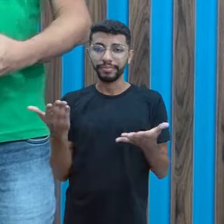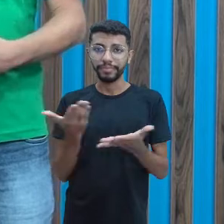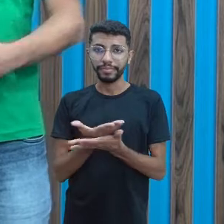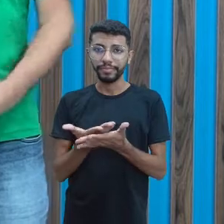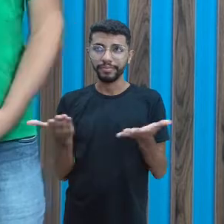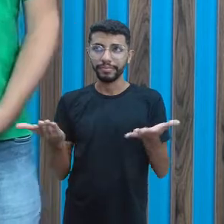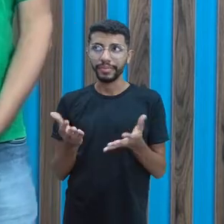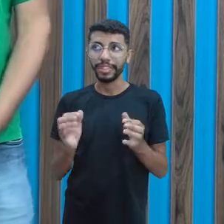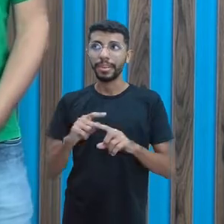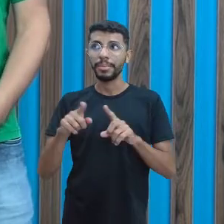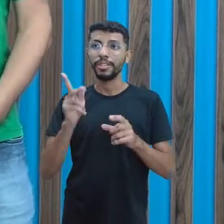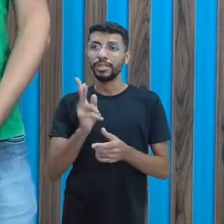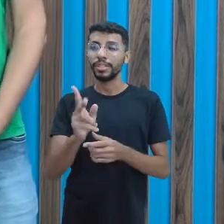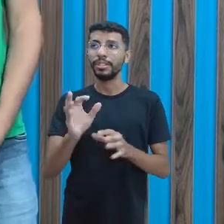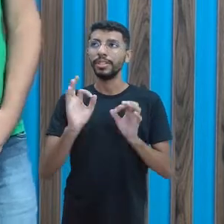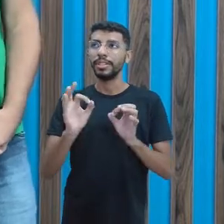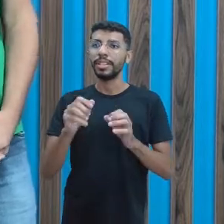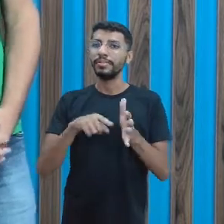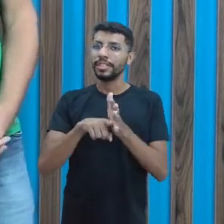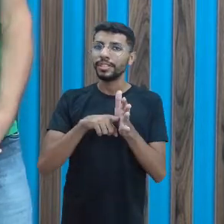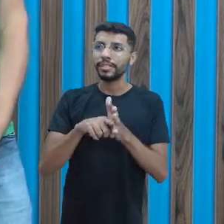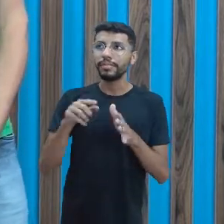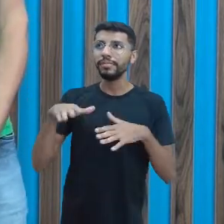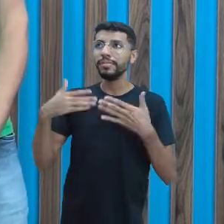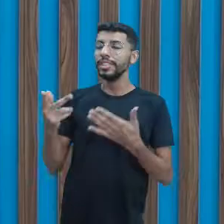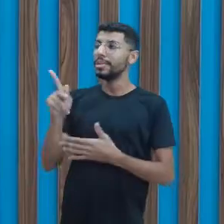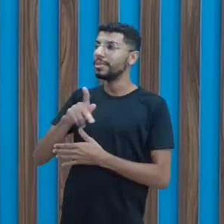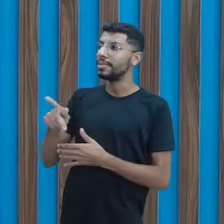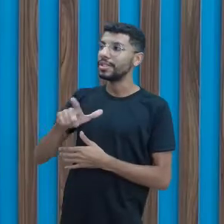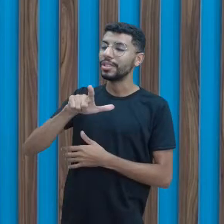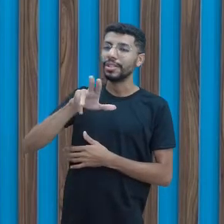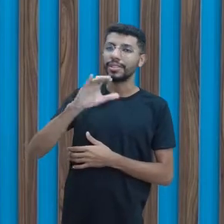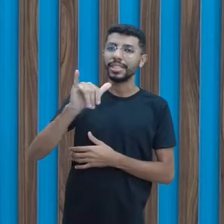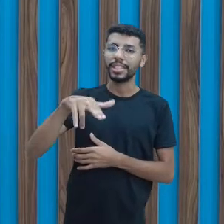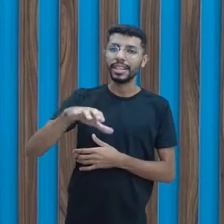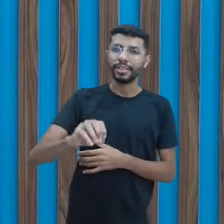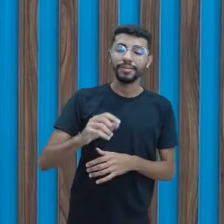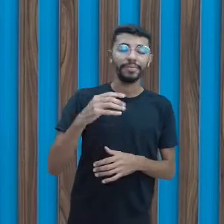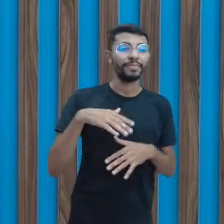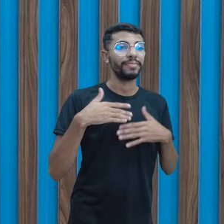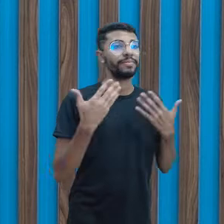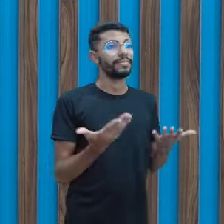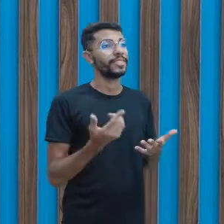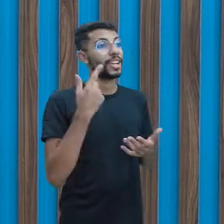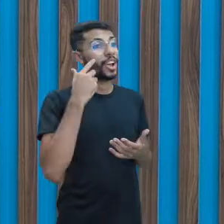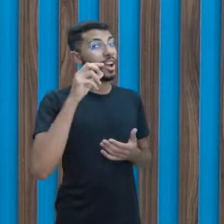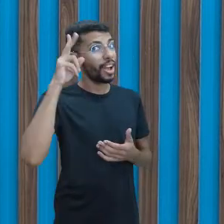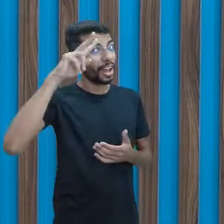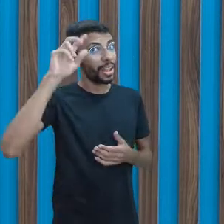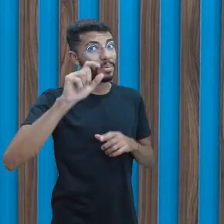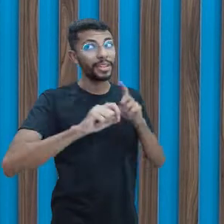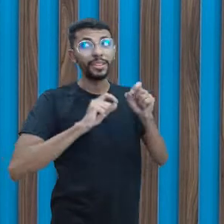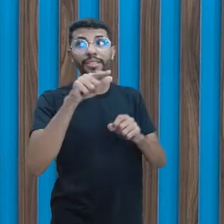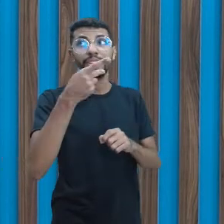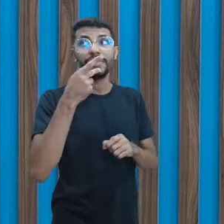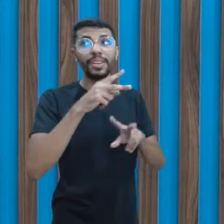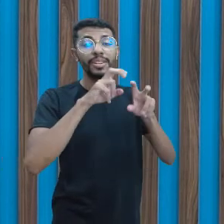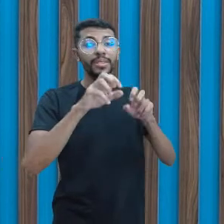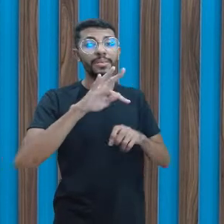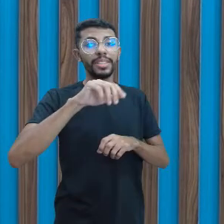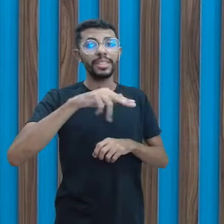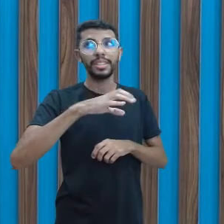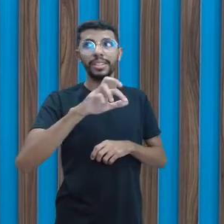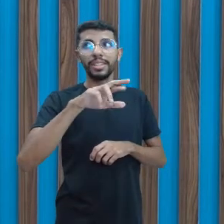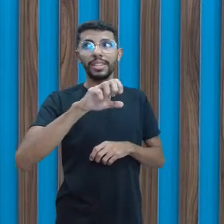muito importante. Tá certo, gente? Então, professor Luciano, rapidinho. Só lembrando aí, o senhor falou do Tancredo Neves, né? Na época eu